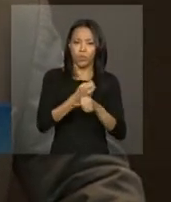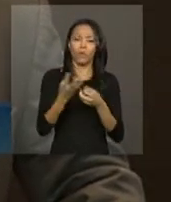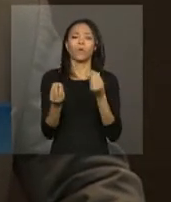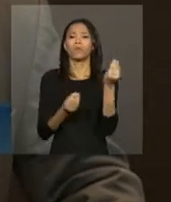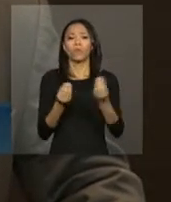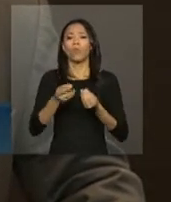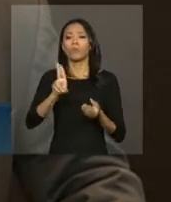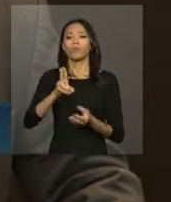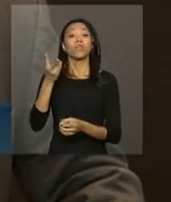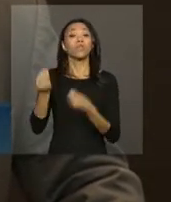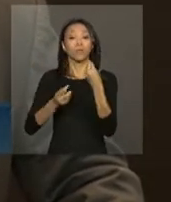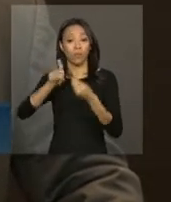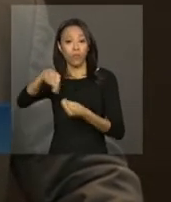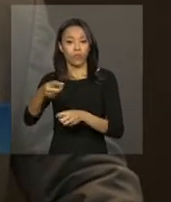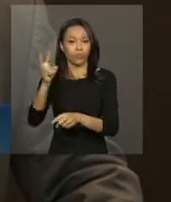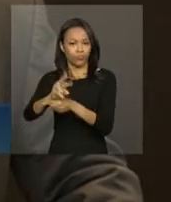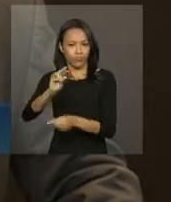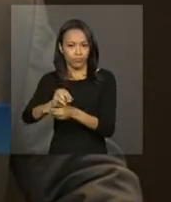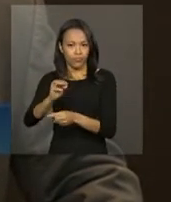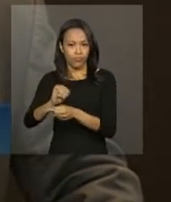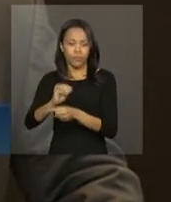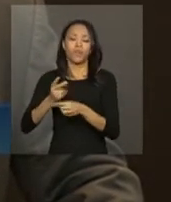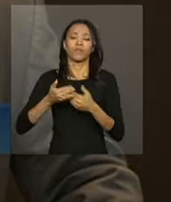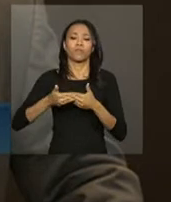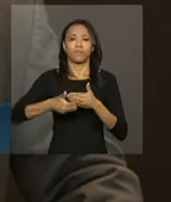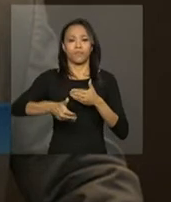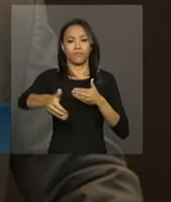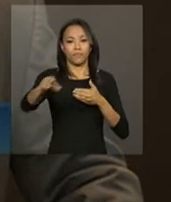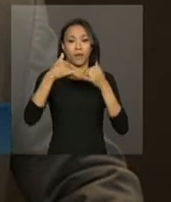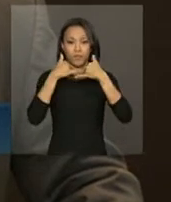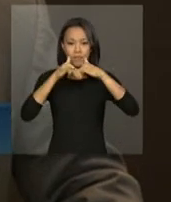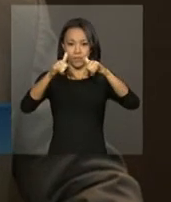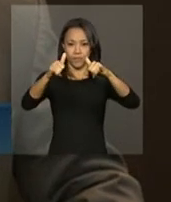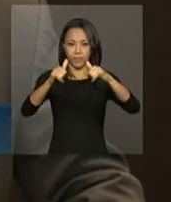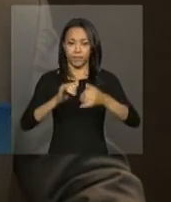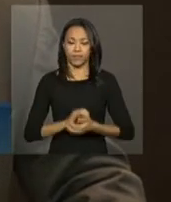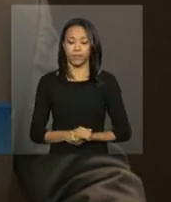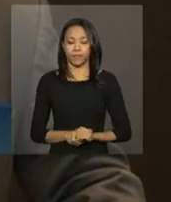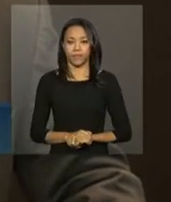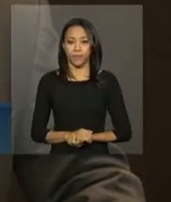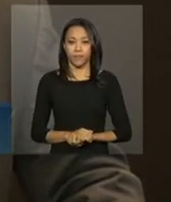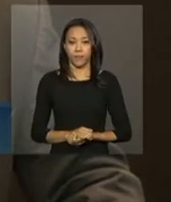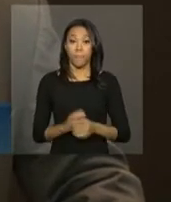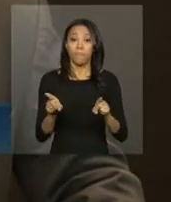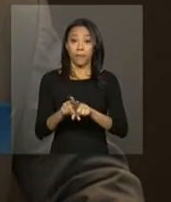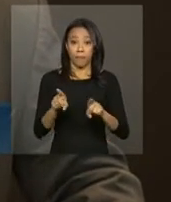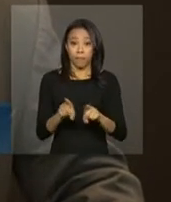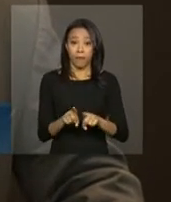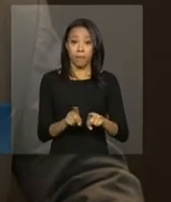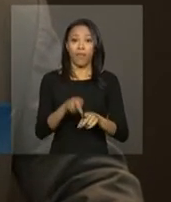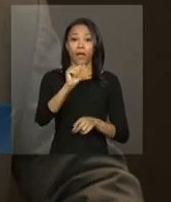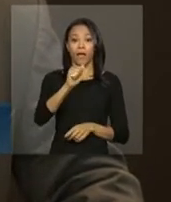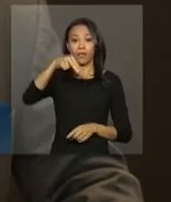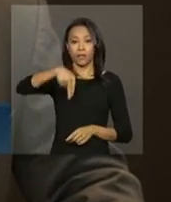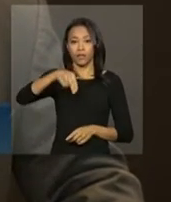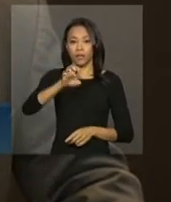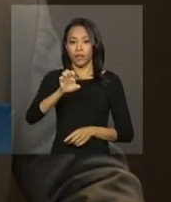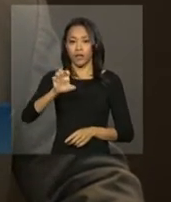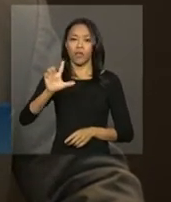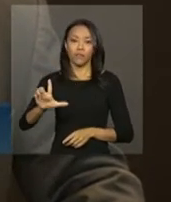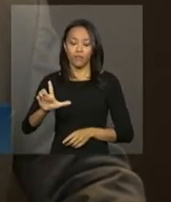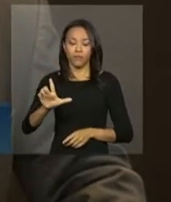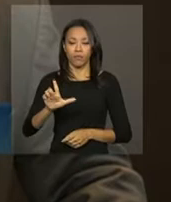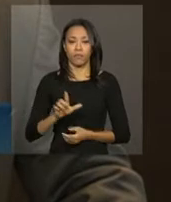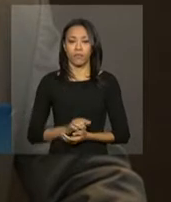e manutenção das instalações de transmissão do Sistema interligado Nacional através da Agência Nacional de Energia Elétrica